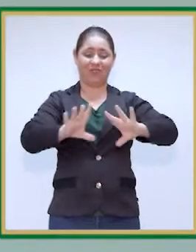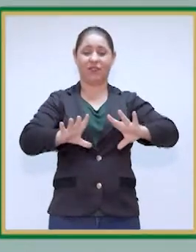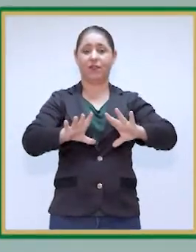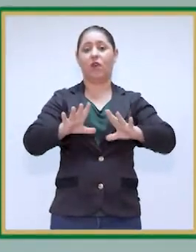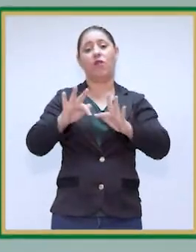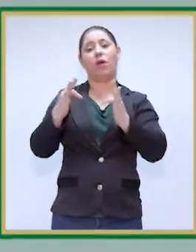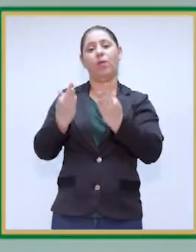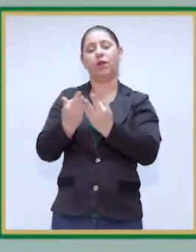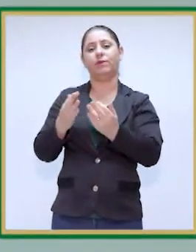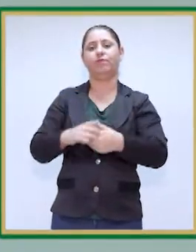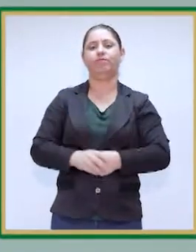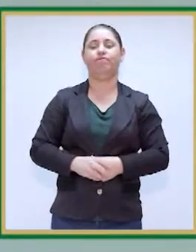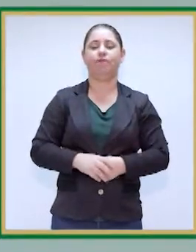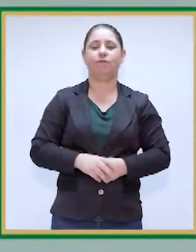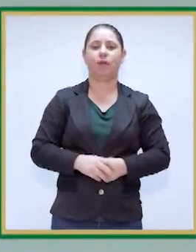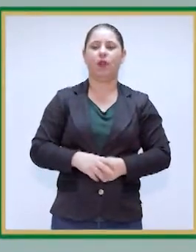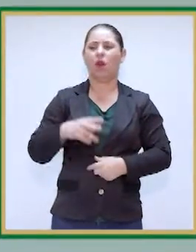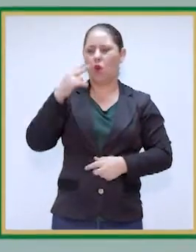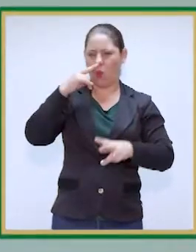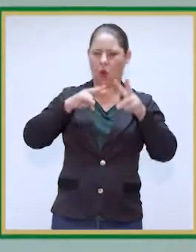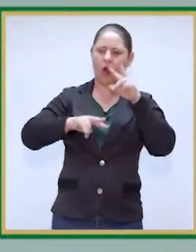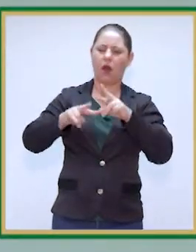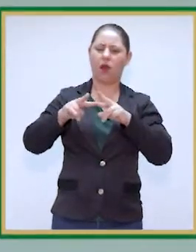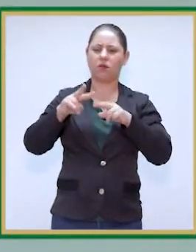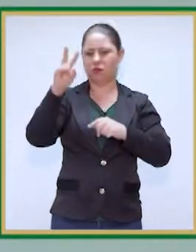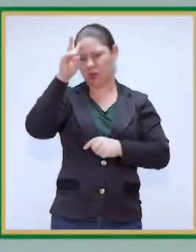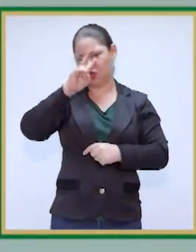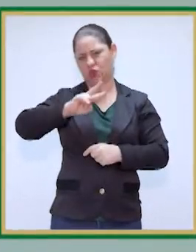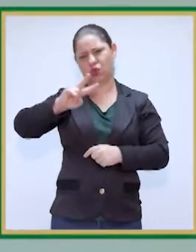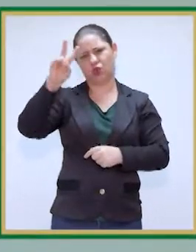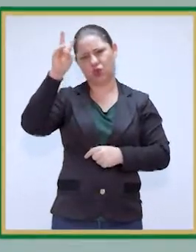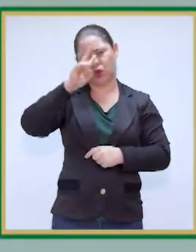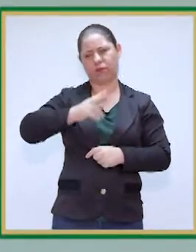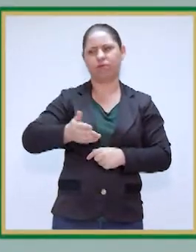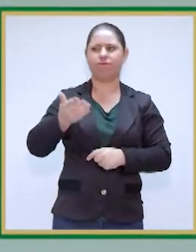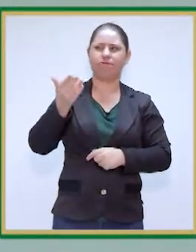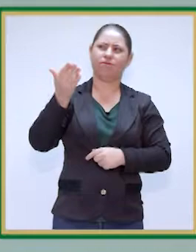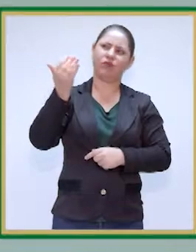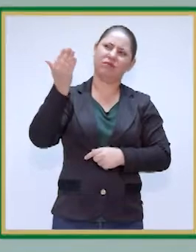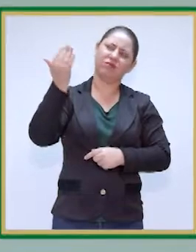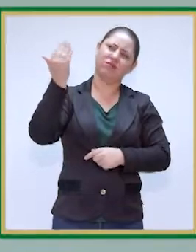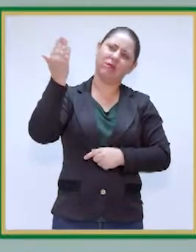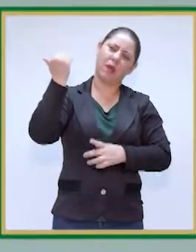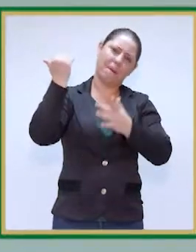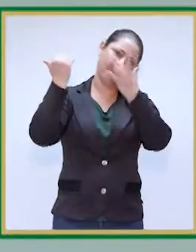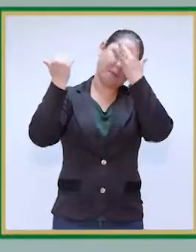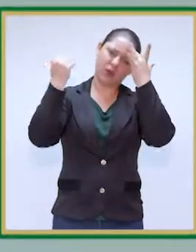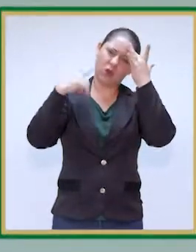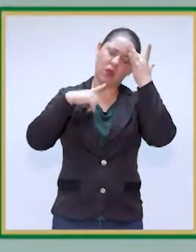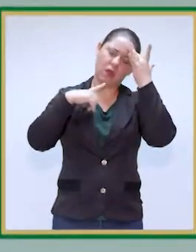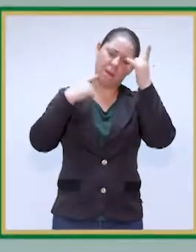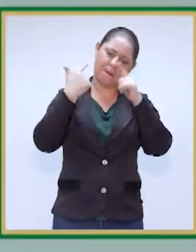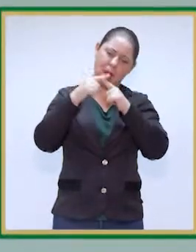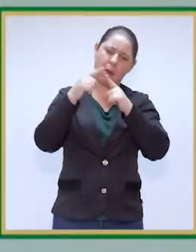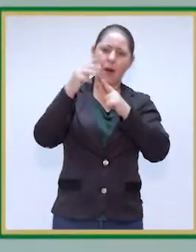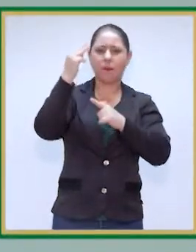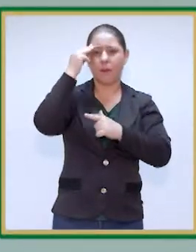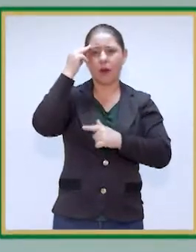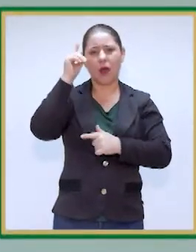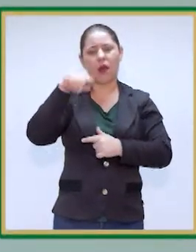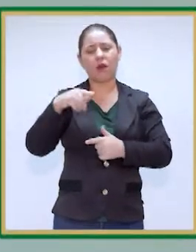familiares. Se a gente olhar para as histórias, se a gente olhar para pessoas que têm transtorno